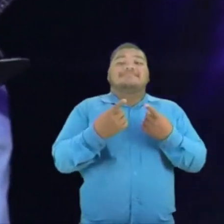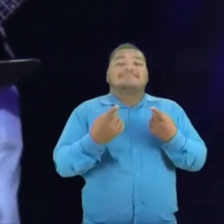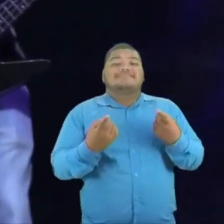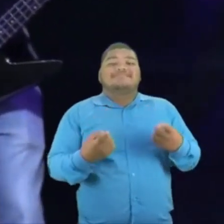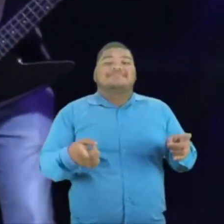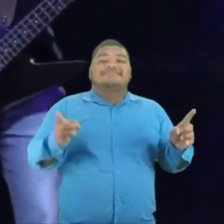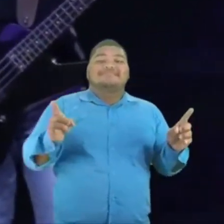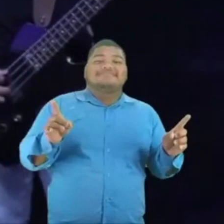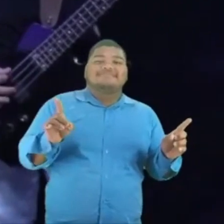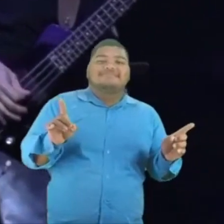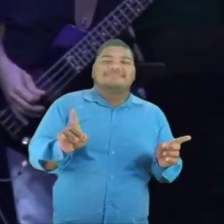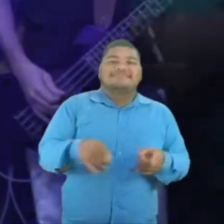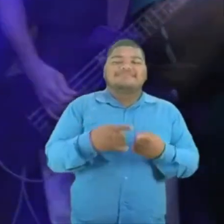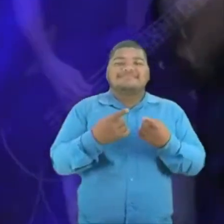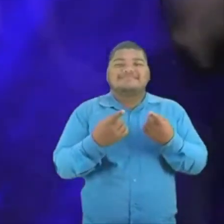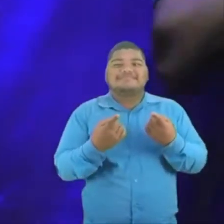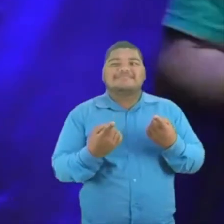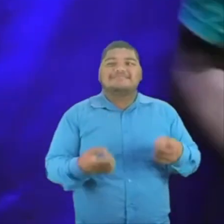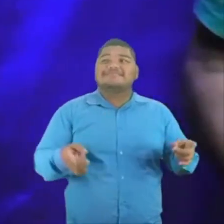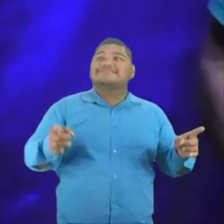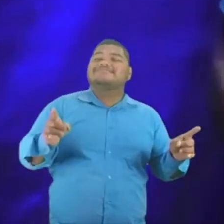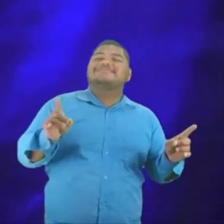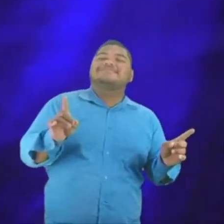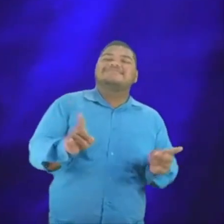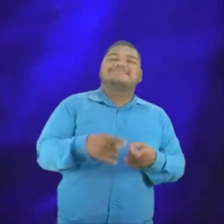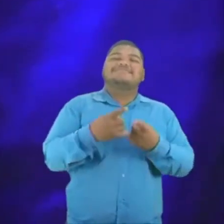Tu és Senhor.